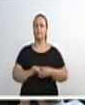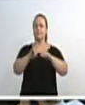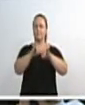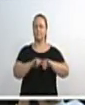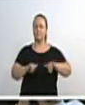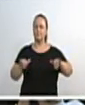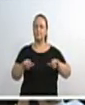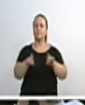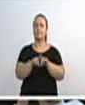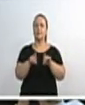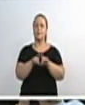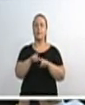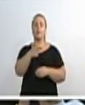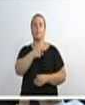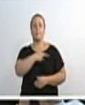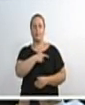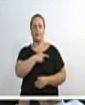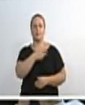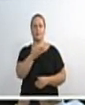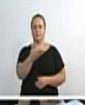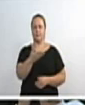Também comunique-se ao partido.